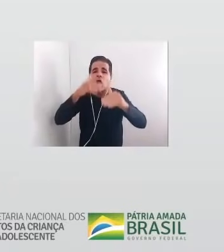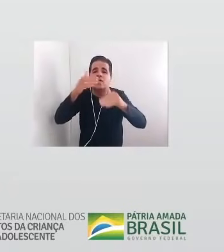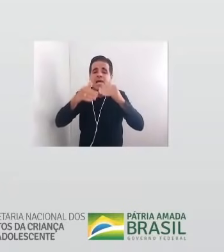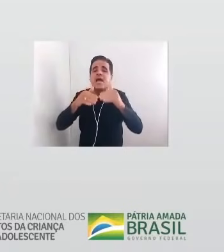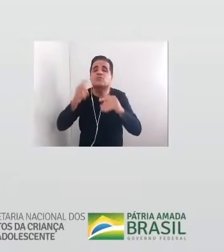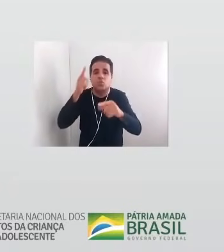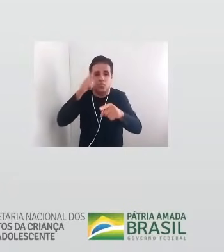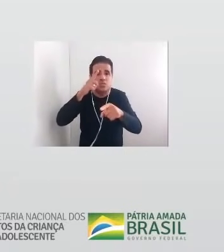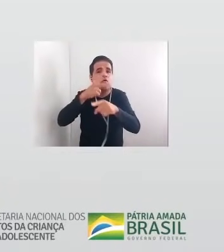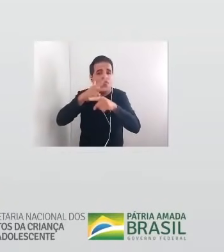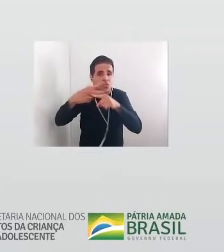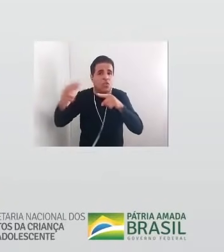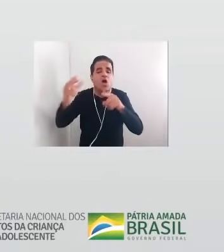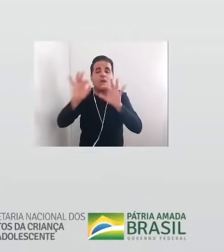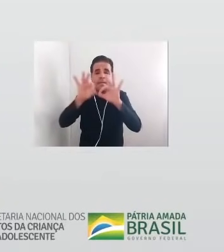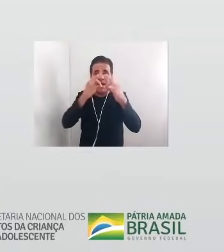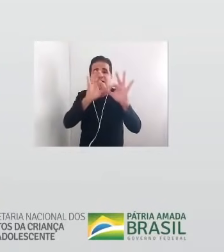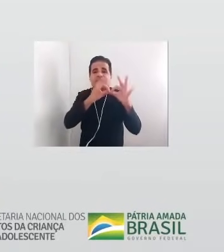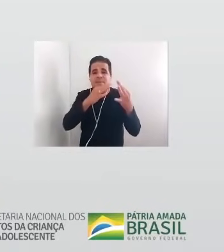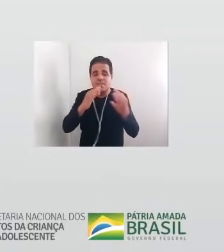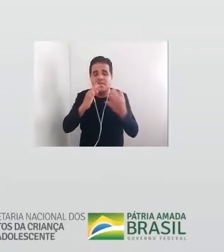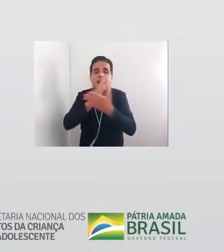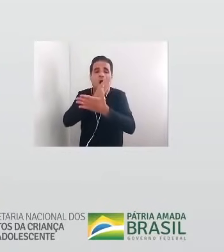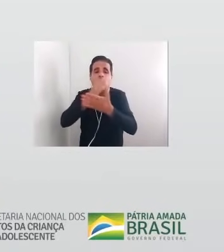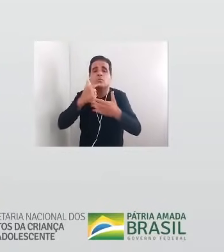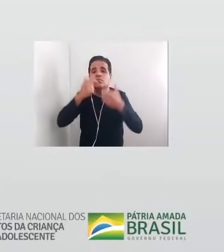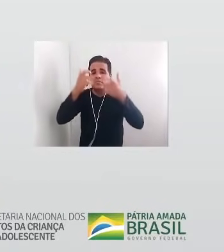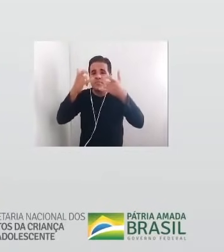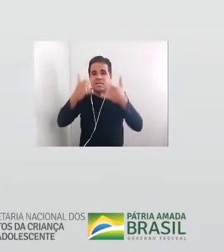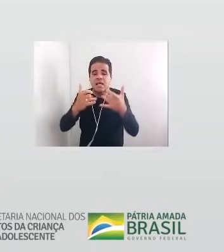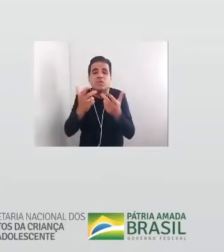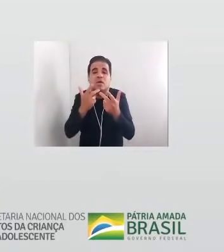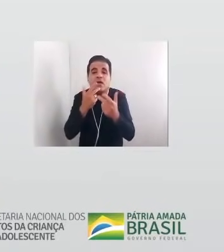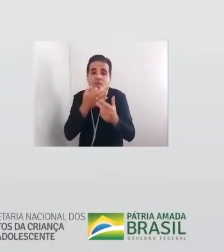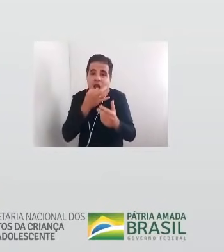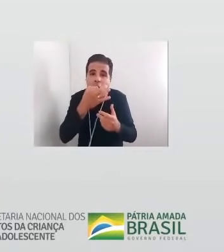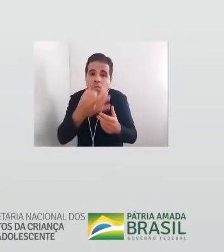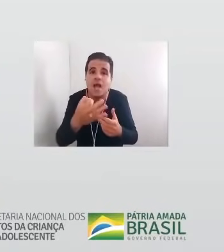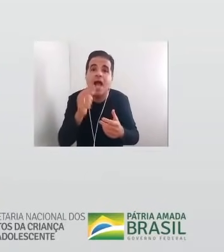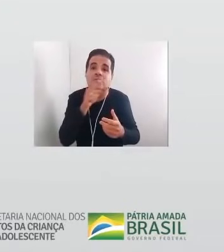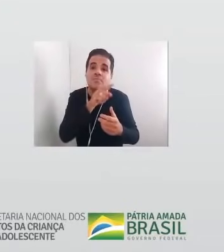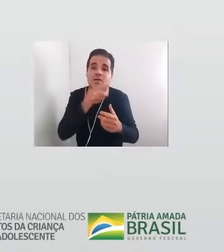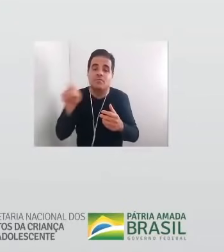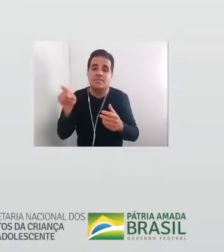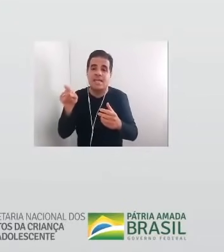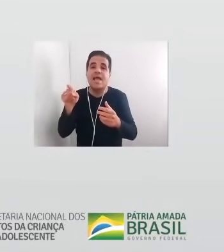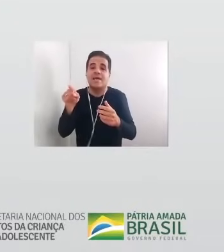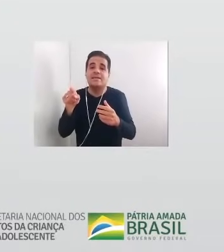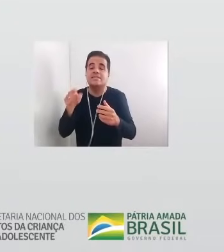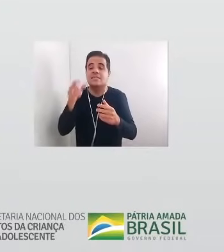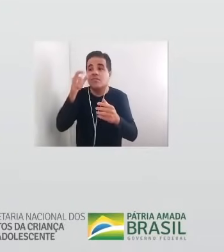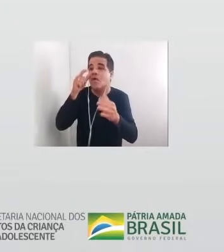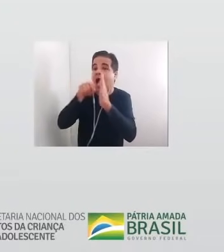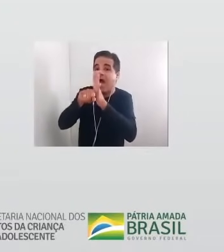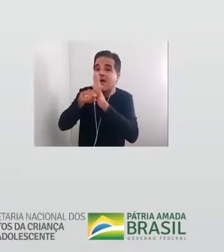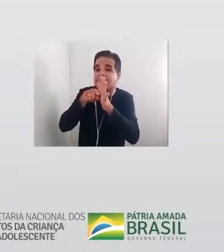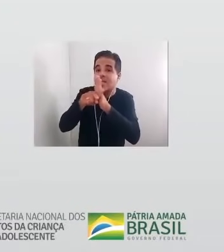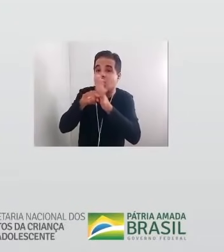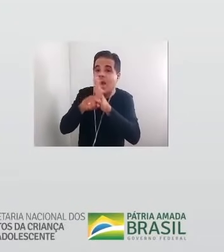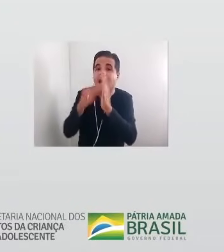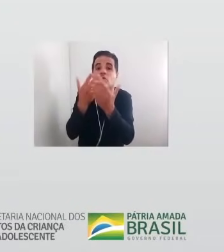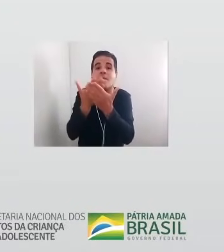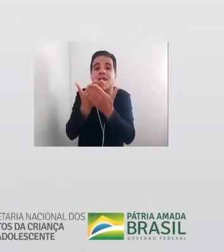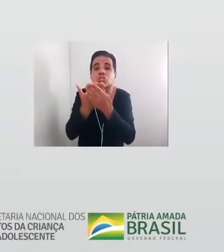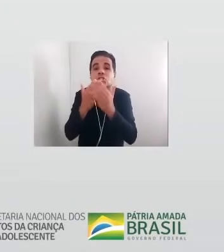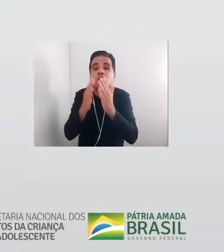vitória para as famílias. Alguns eu mencionei aí, mas eu quero citar um caso que foi averiguado pelo próprio Escola Sem